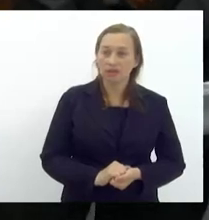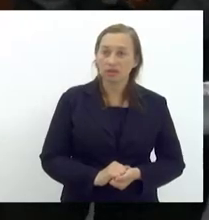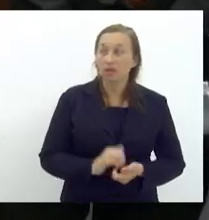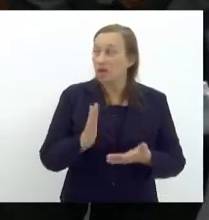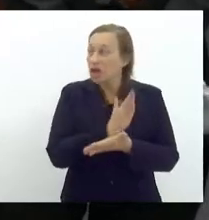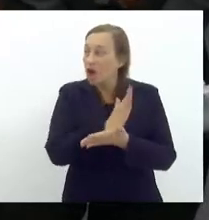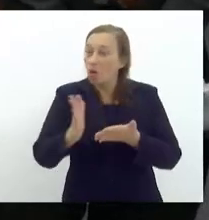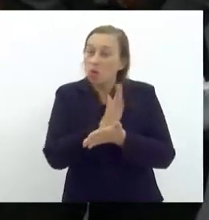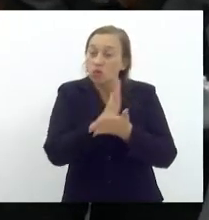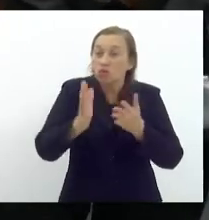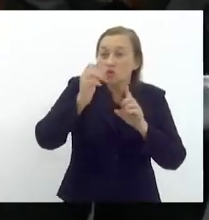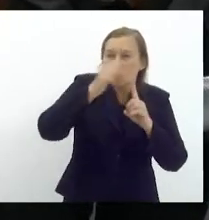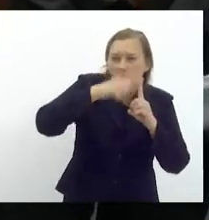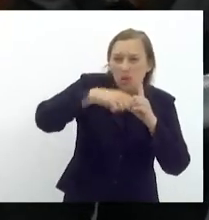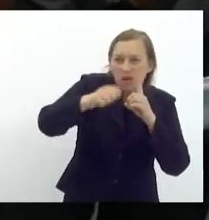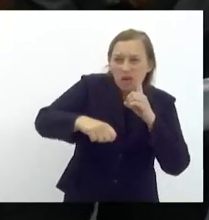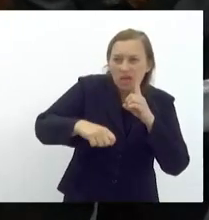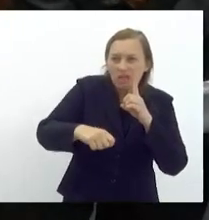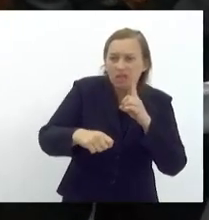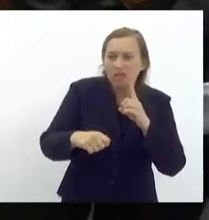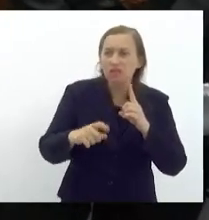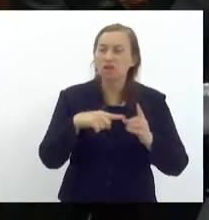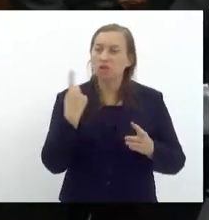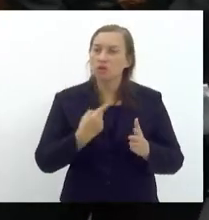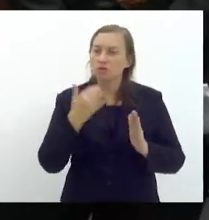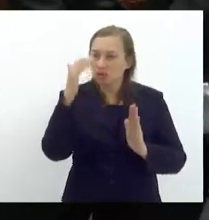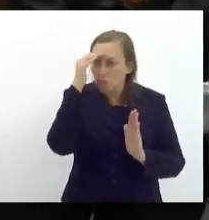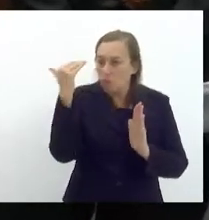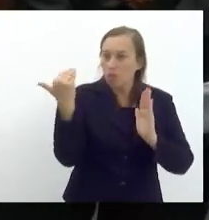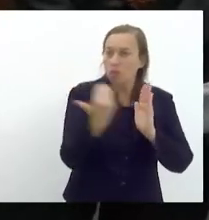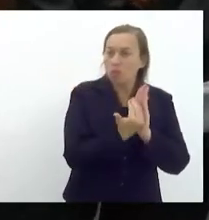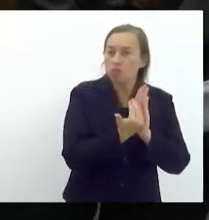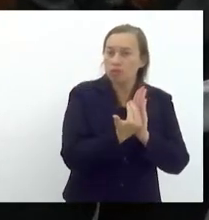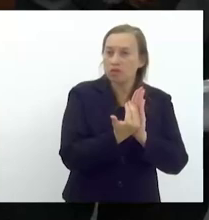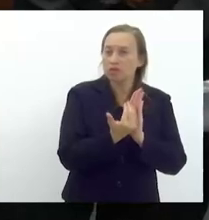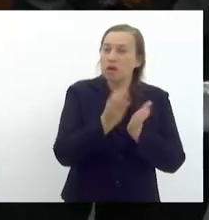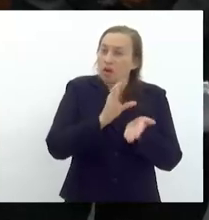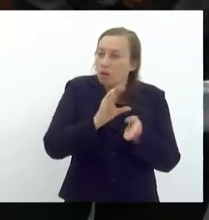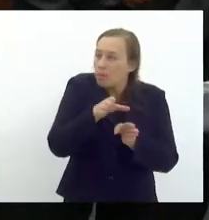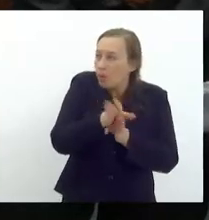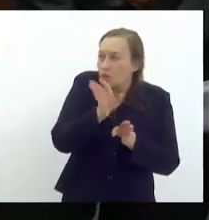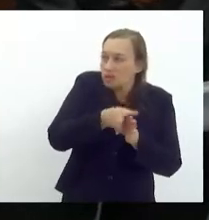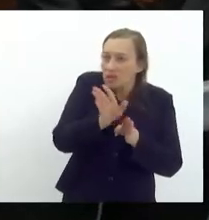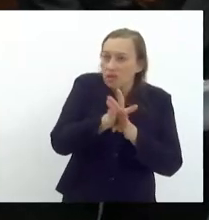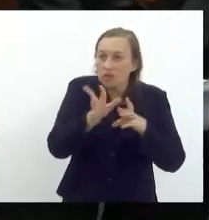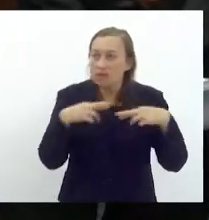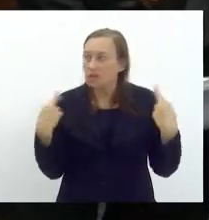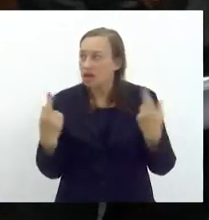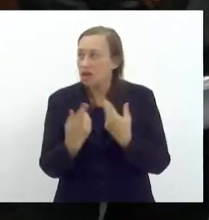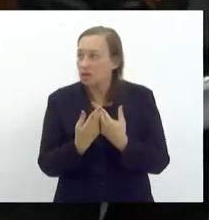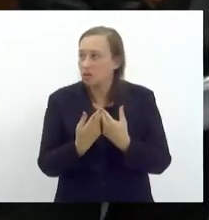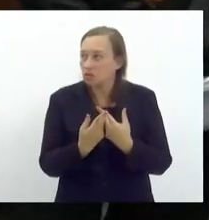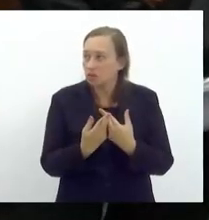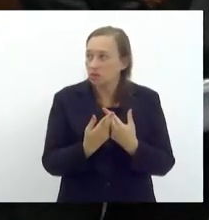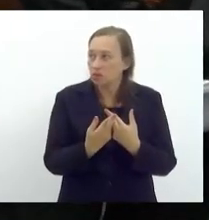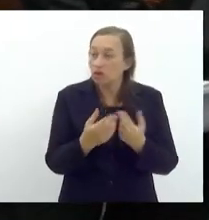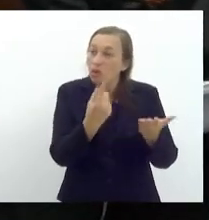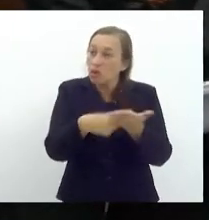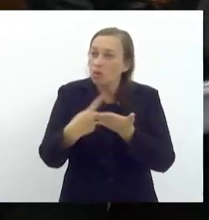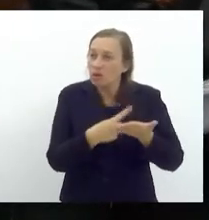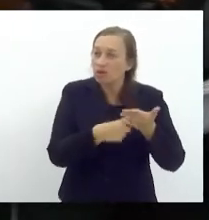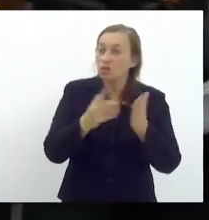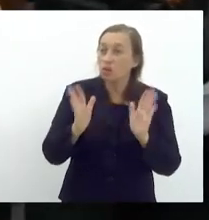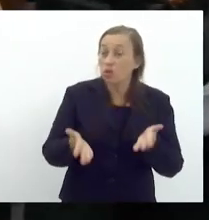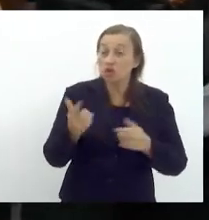alguns meses nós fazemos um compra-se para que o conselho se reúna e cumpre o que a gente está acordando hoje